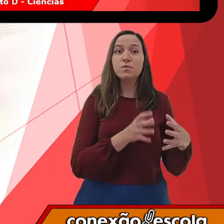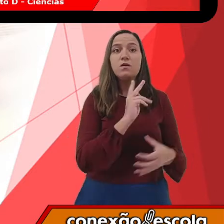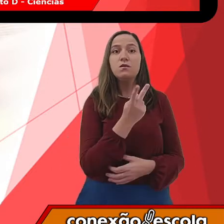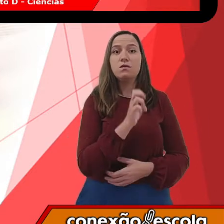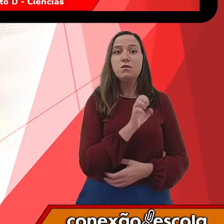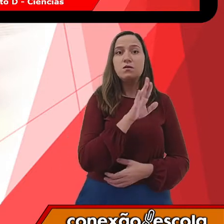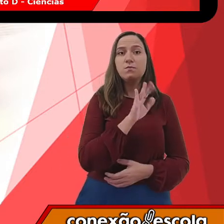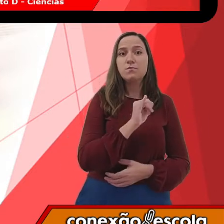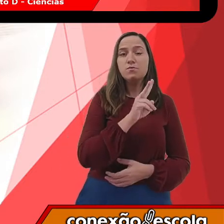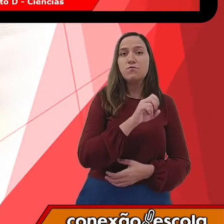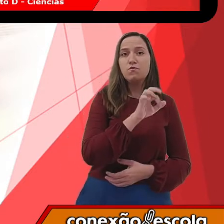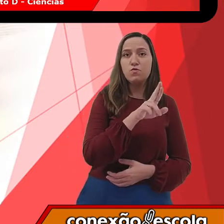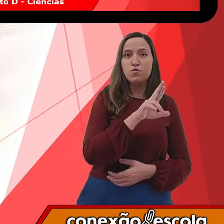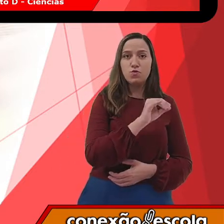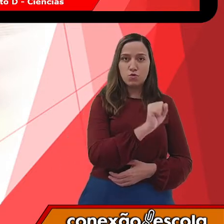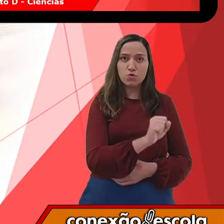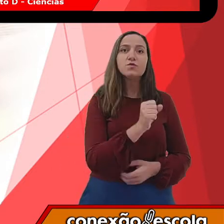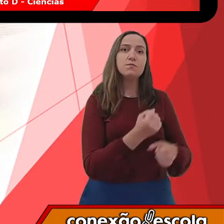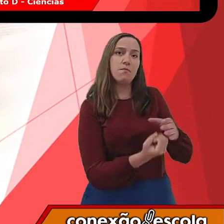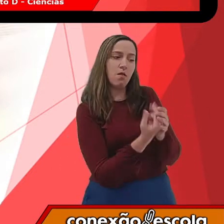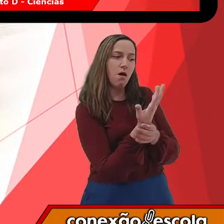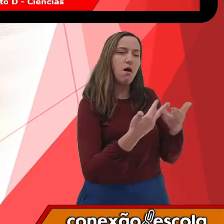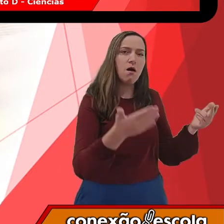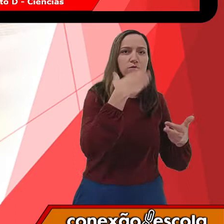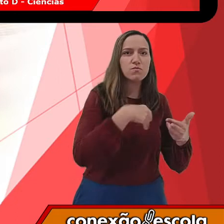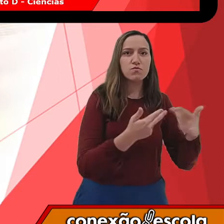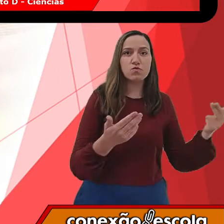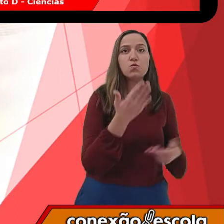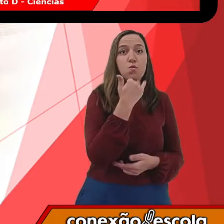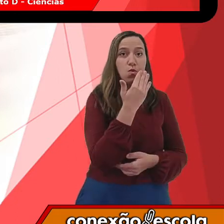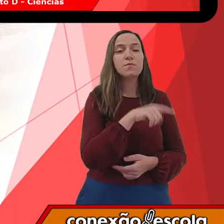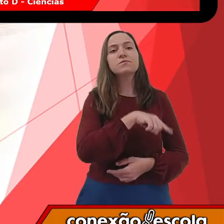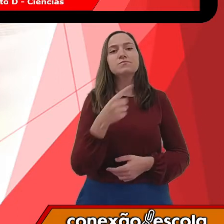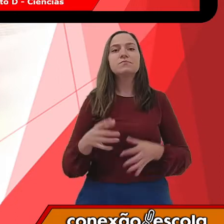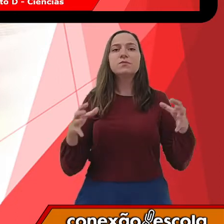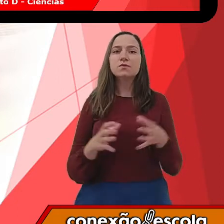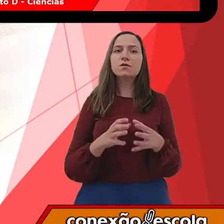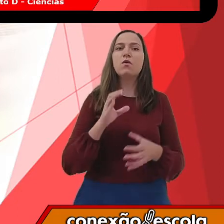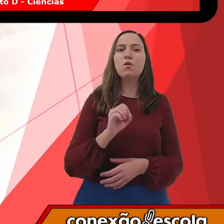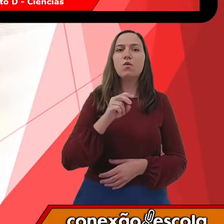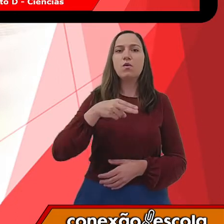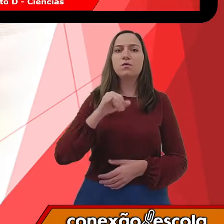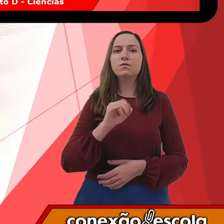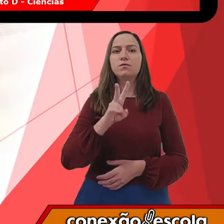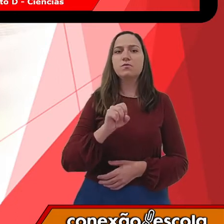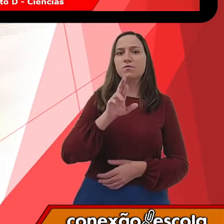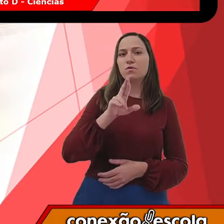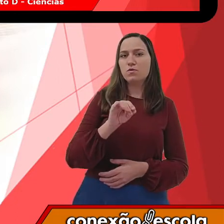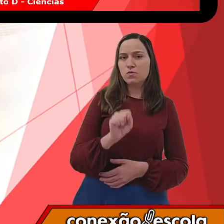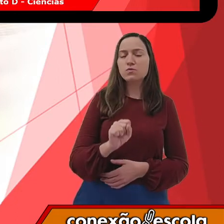herbívoros, carnívoros e onívoros. Os animais herbívoros são aqueles que se alimentam apenas de